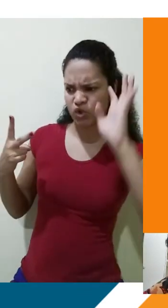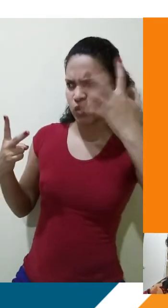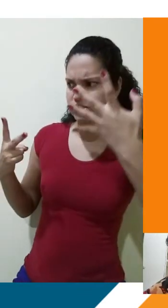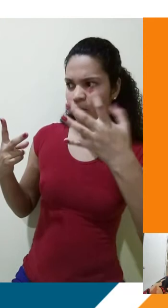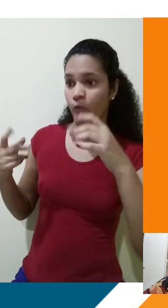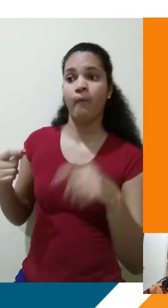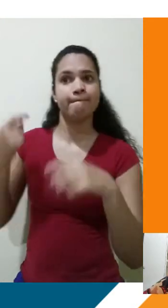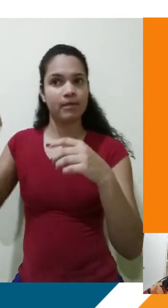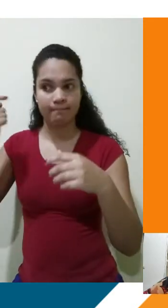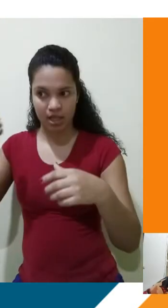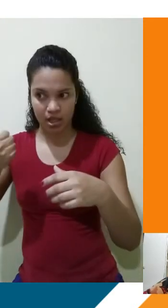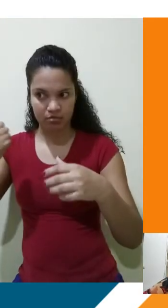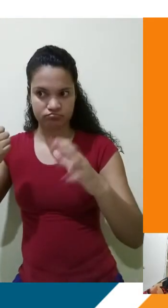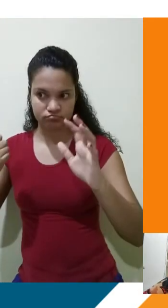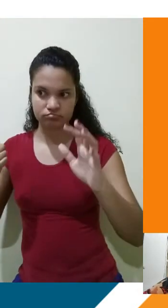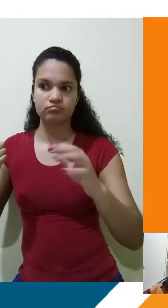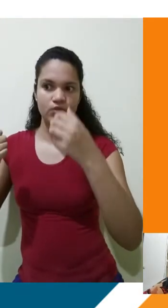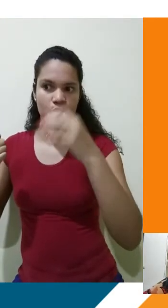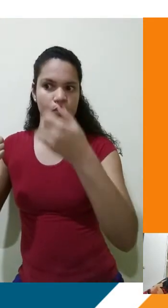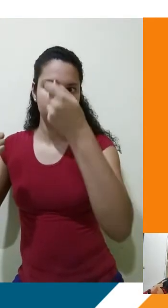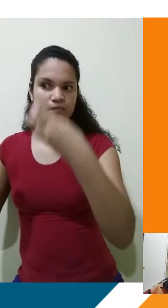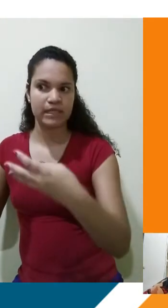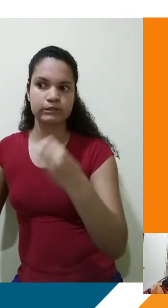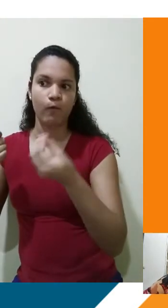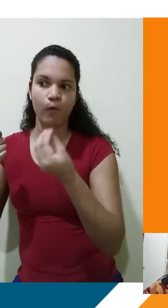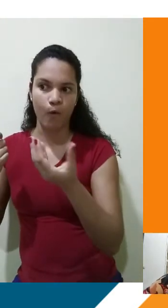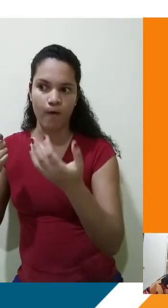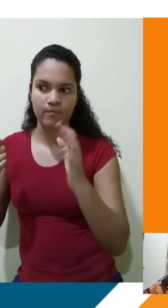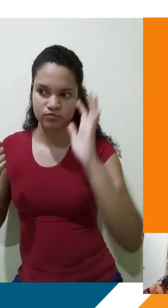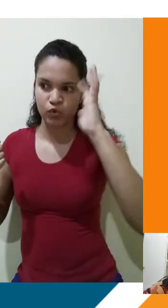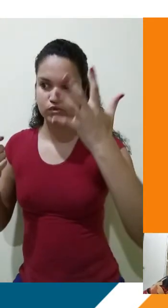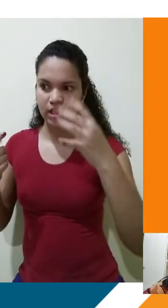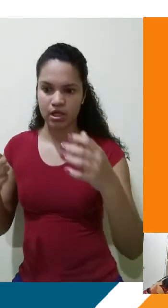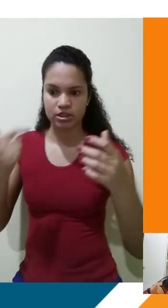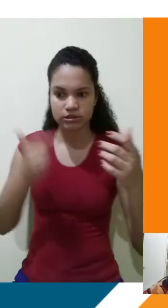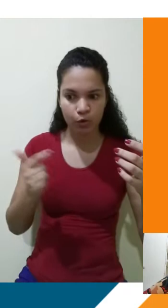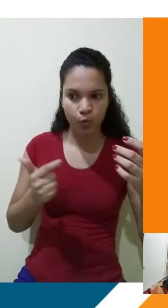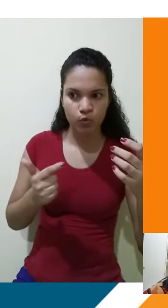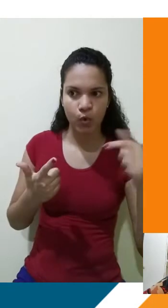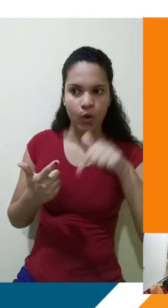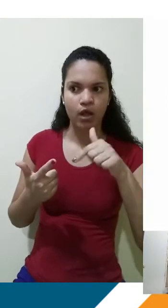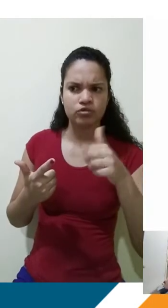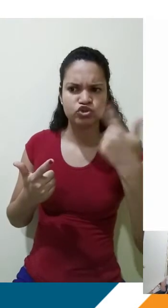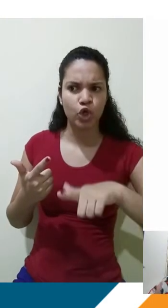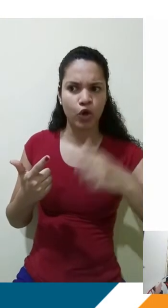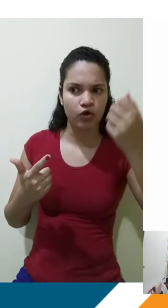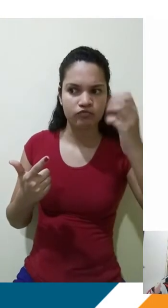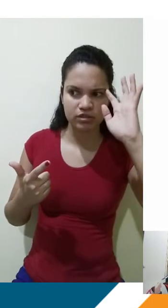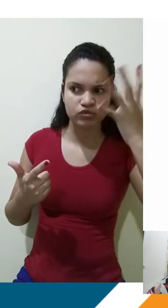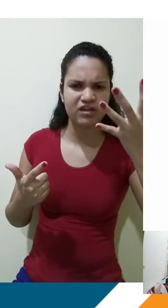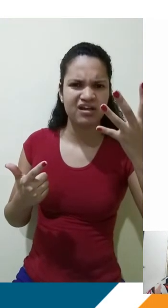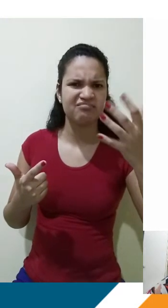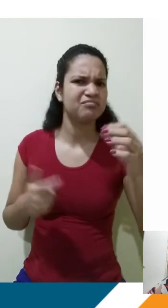adicionando informação. Então, todavia não pode ser usado, a não ser que a gente estivesse aqui falando de frases opostas, mas elas não são. Portanto, a